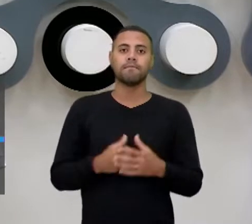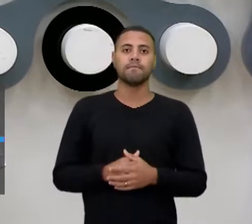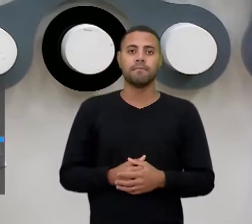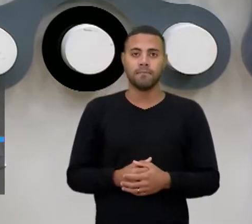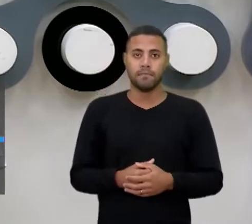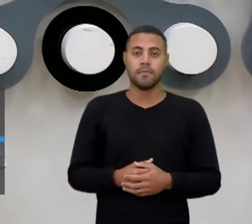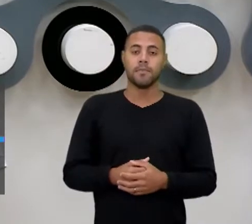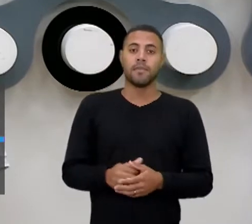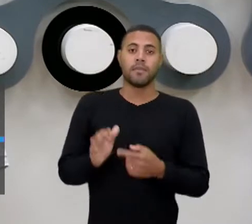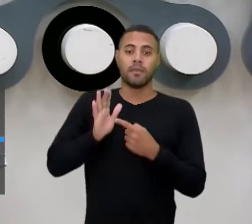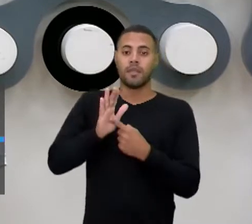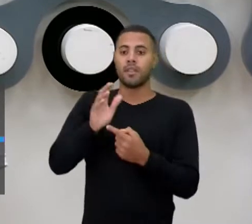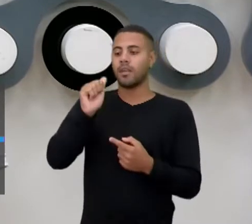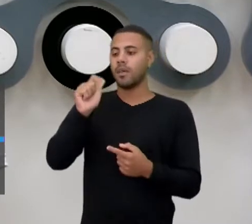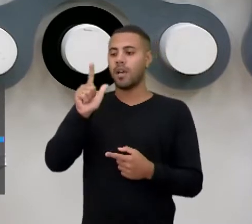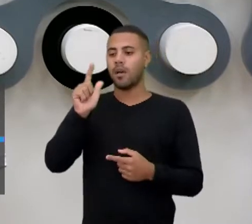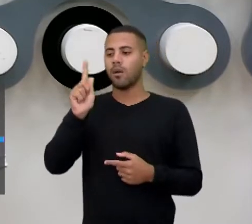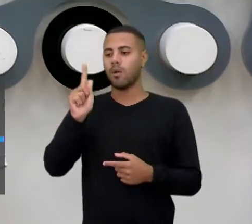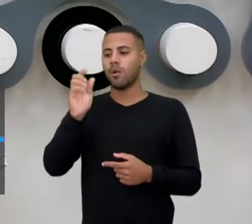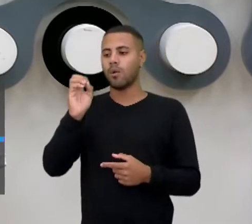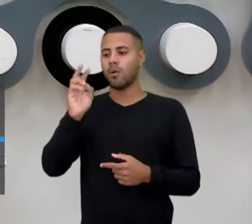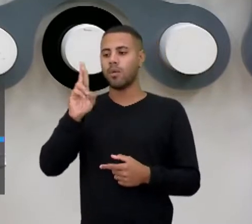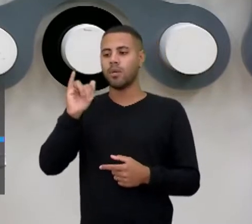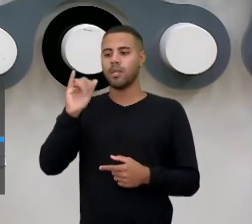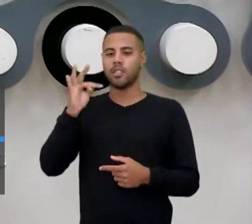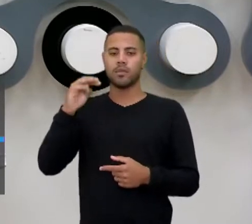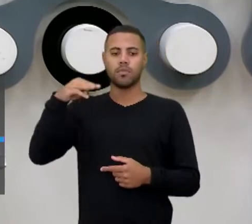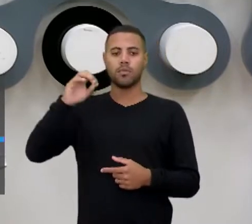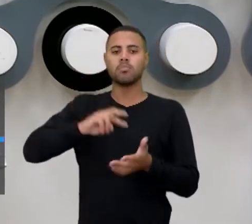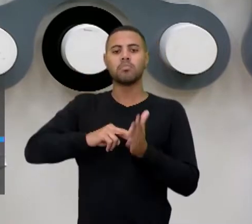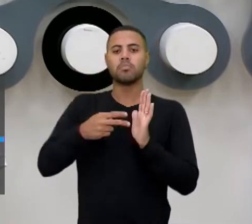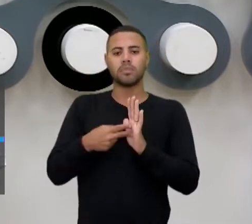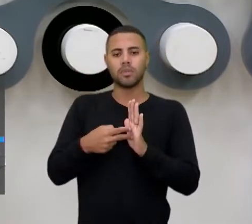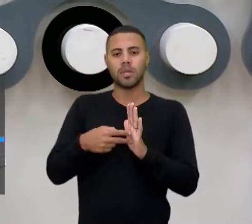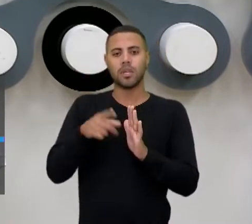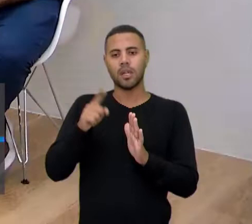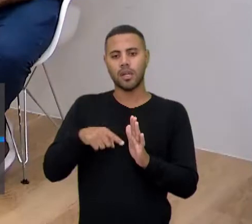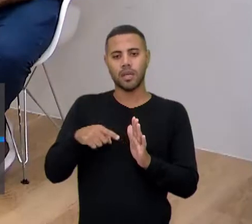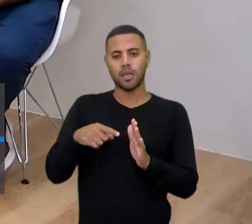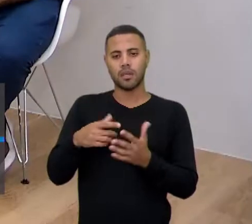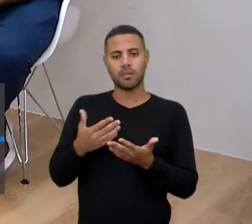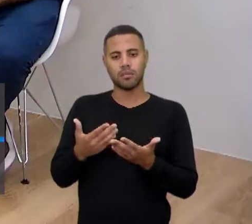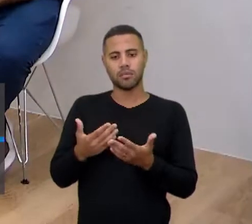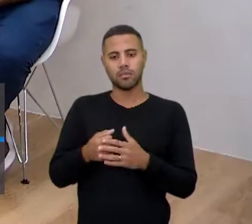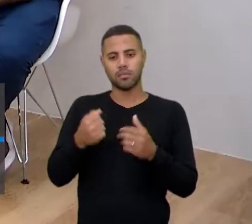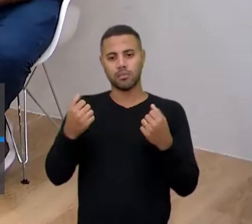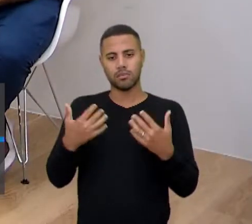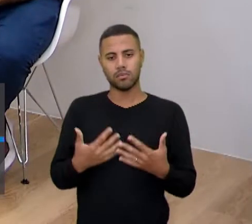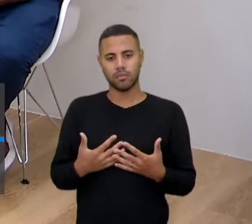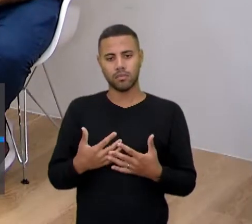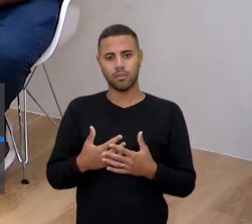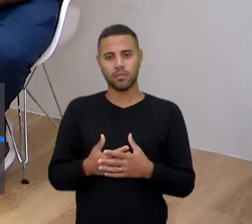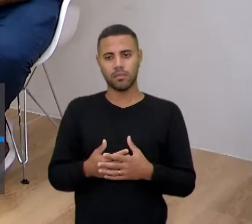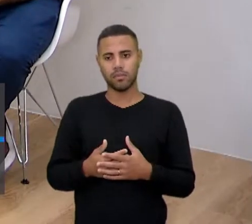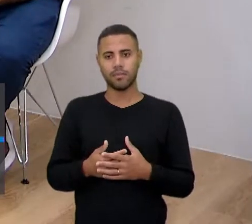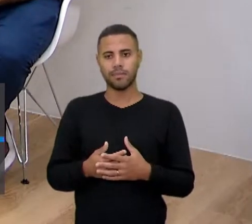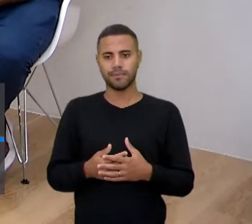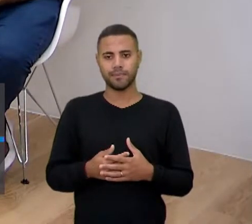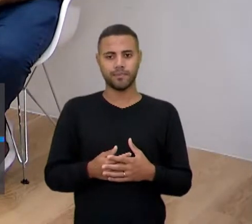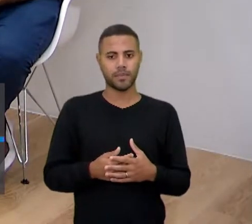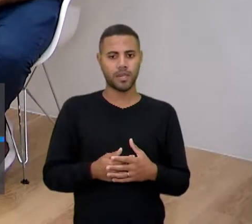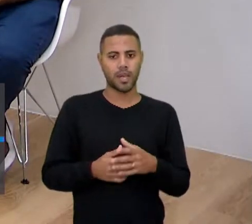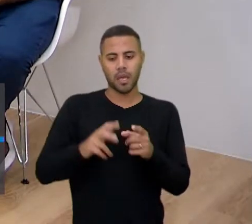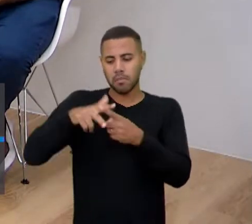O algoritmo, para quem não sabe, a grosso modo, a gente pode falar que esse mecanismo, né, que existe dentro do ambiente virtual,